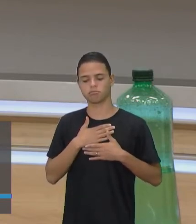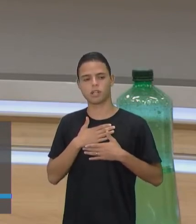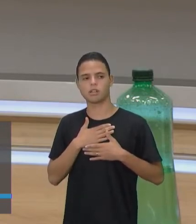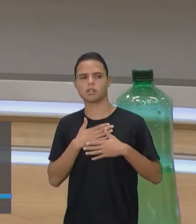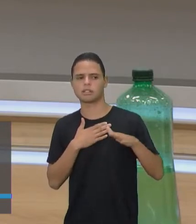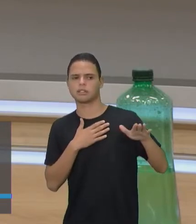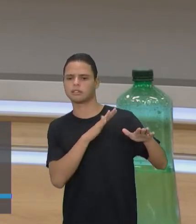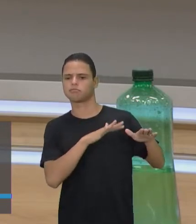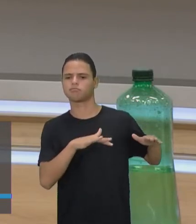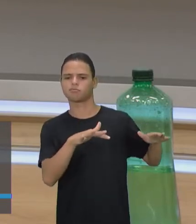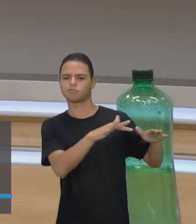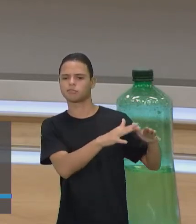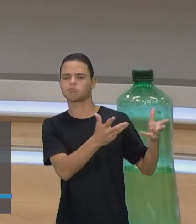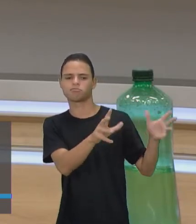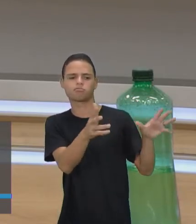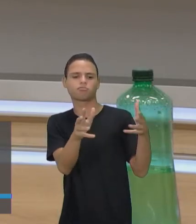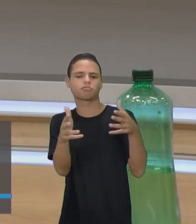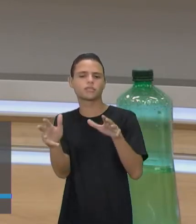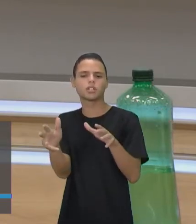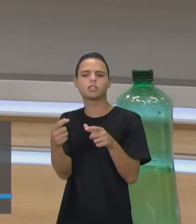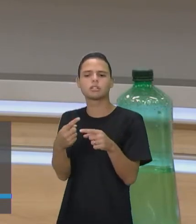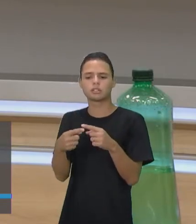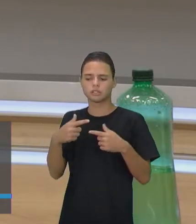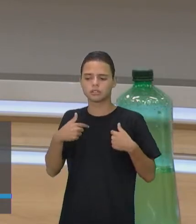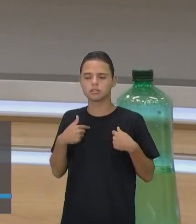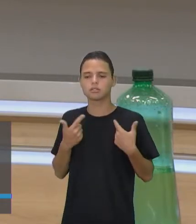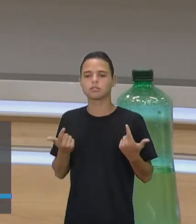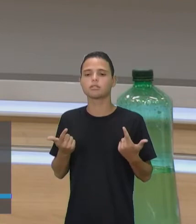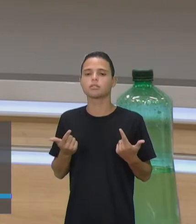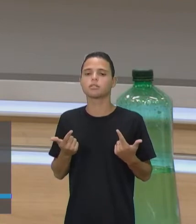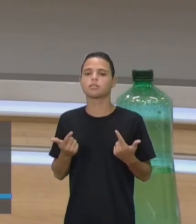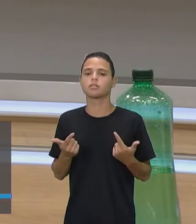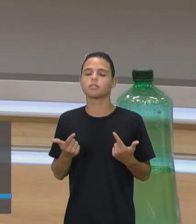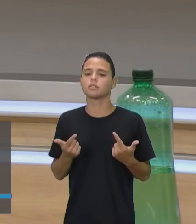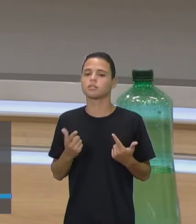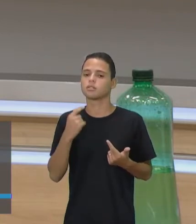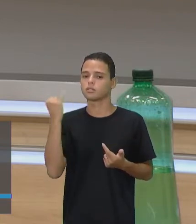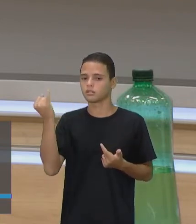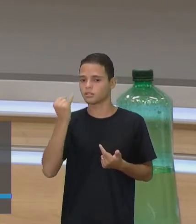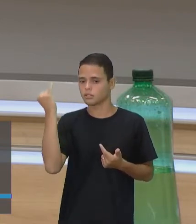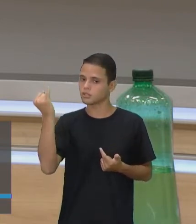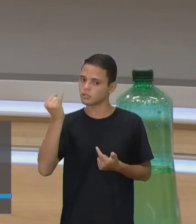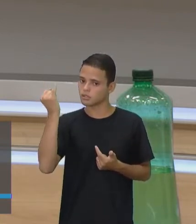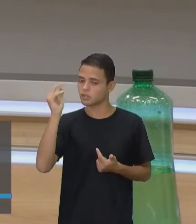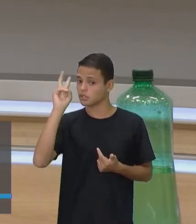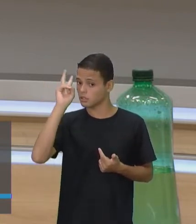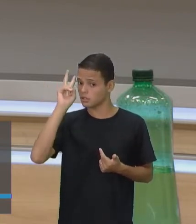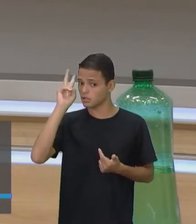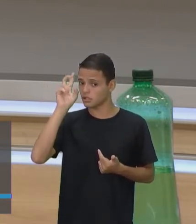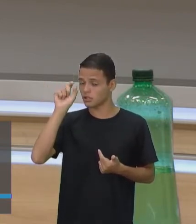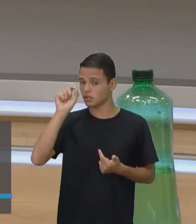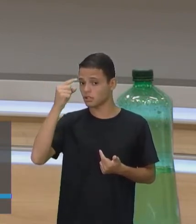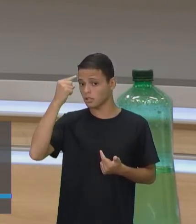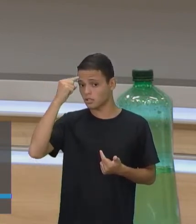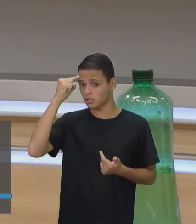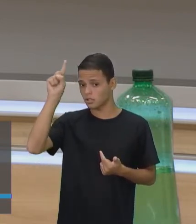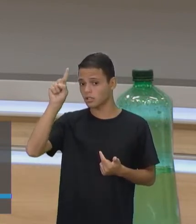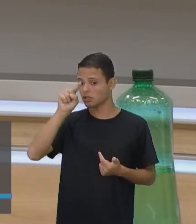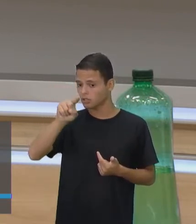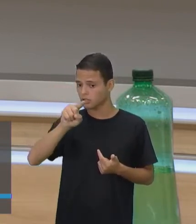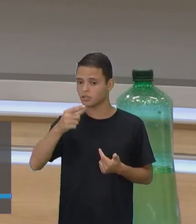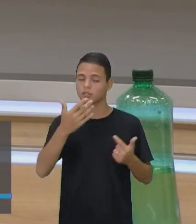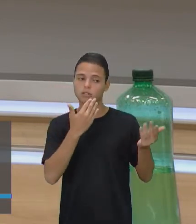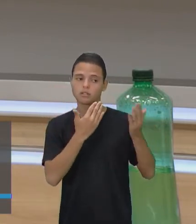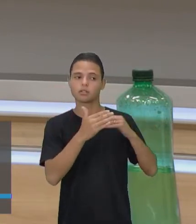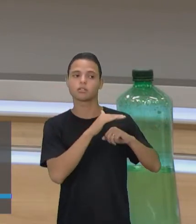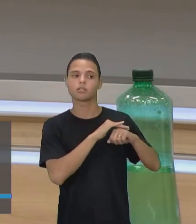ninguém vai fazer a deles, então por que eu vou estar fazendo? Primeiro, sempre é importante ressaltar, a ideia aqui é você conversar, é